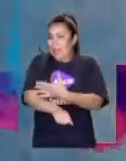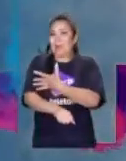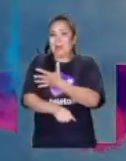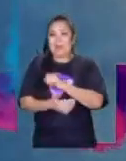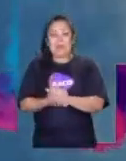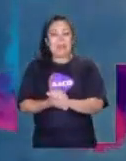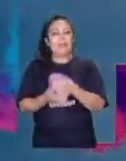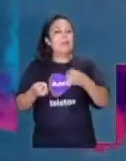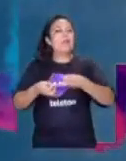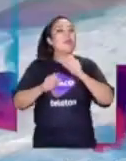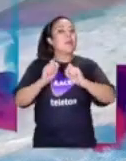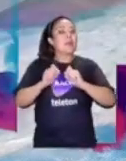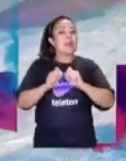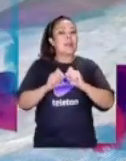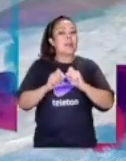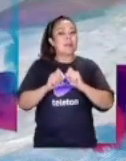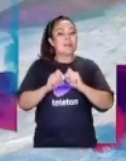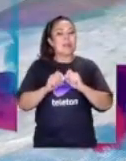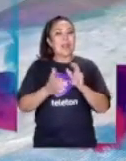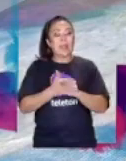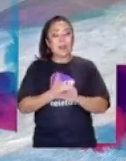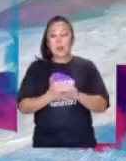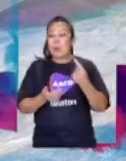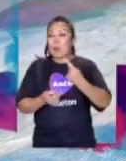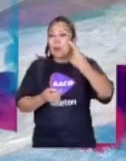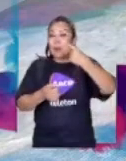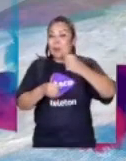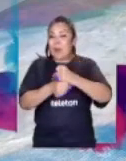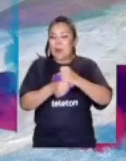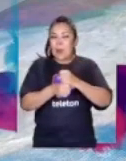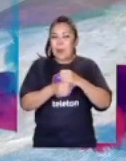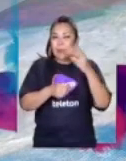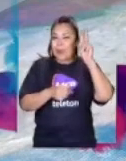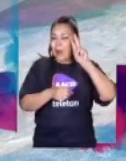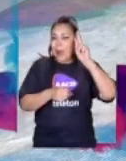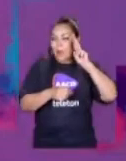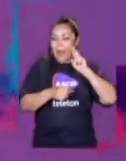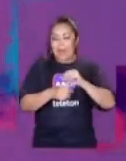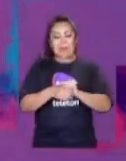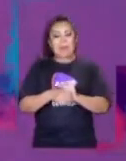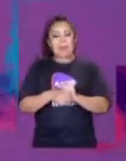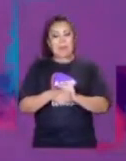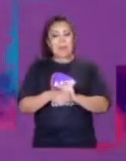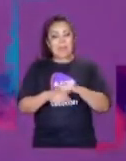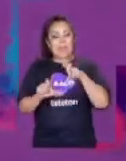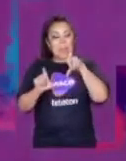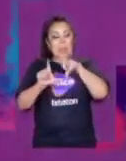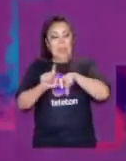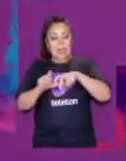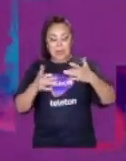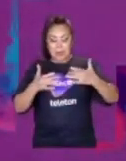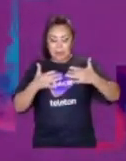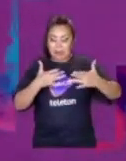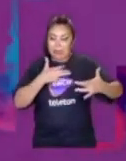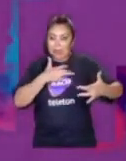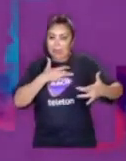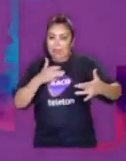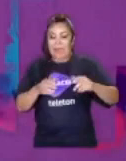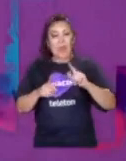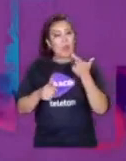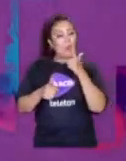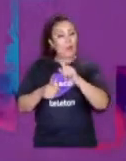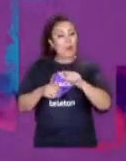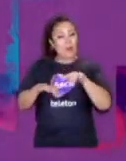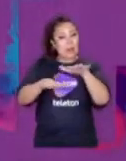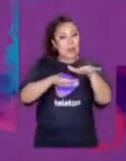emocionado em ver o filme, né? Desde lá do primeiro ano, a magia do Teleton tocou os nossos corações e a gente conseguiu